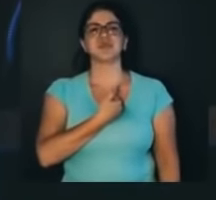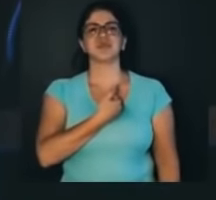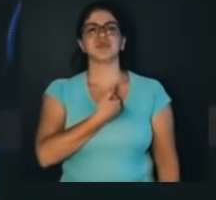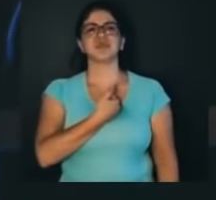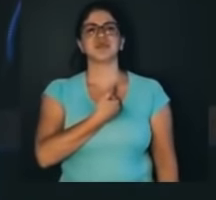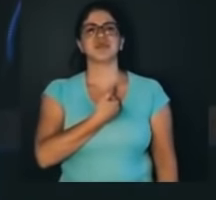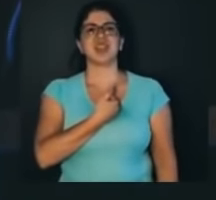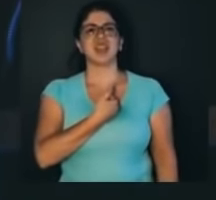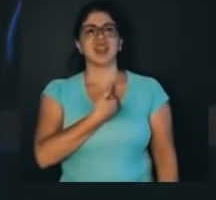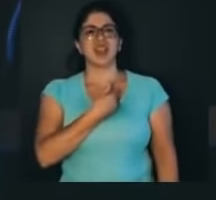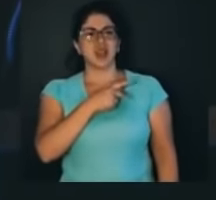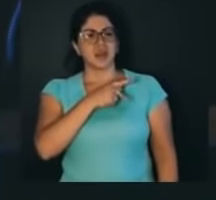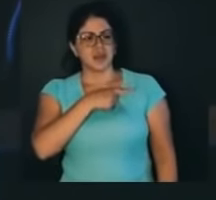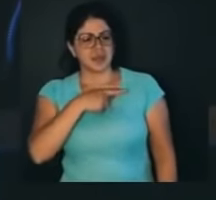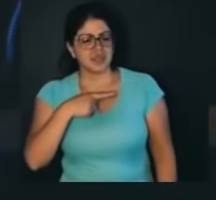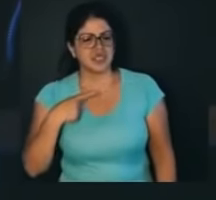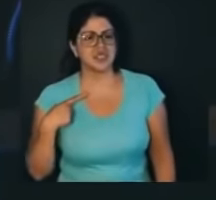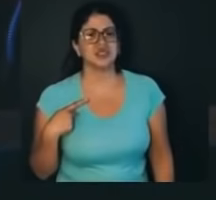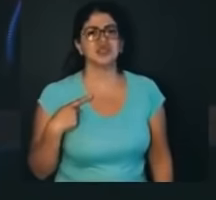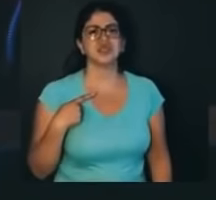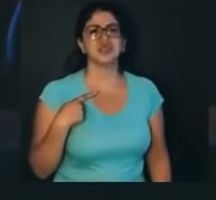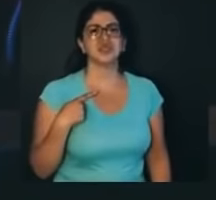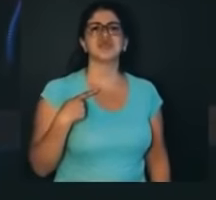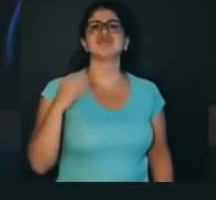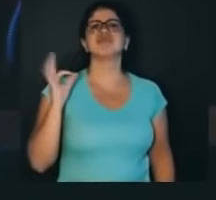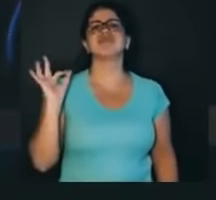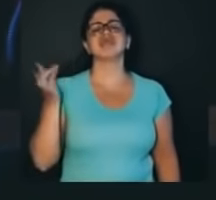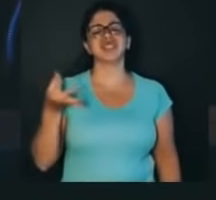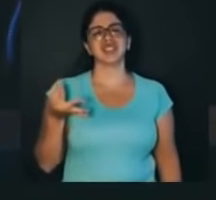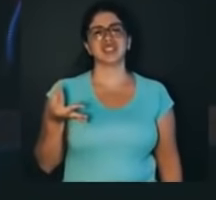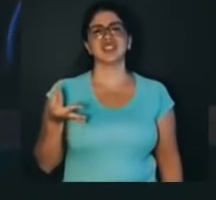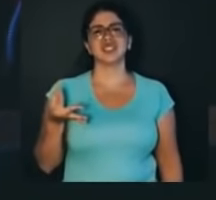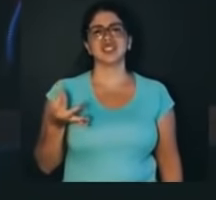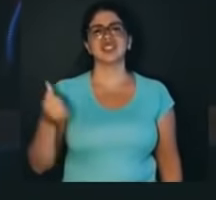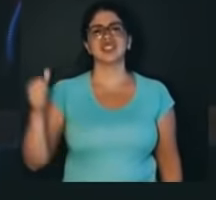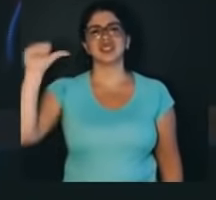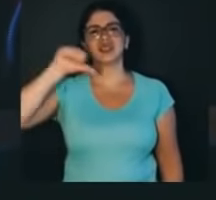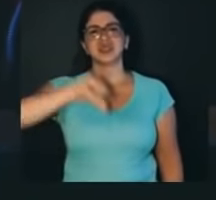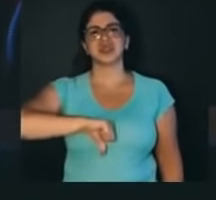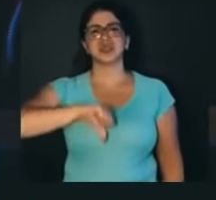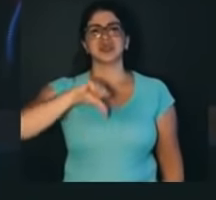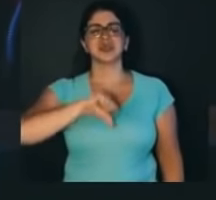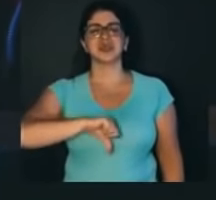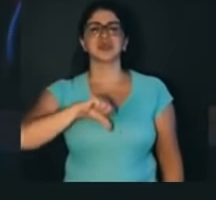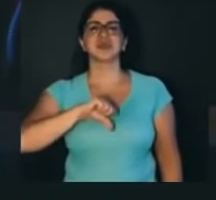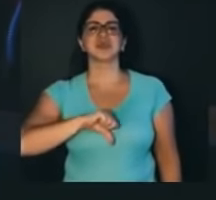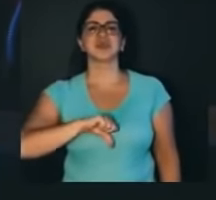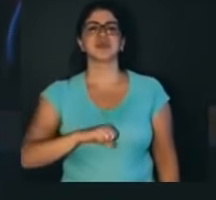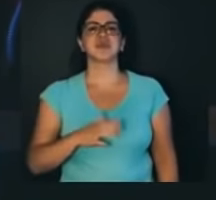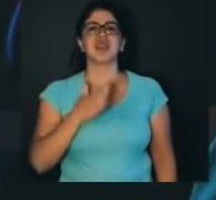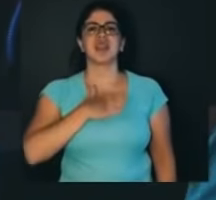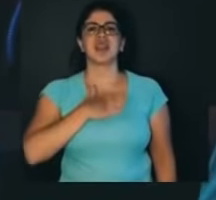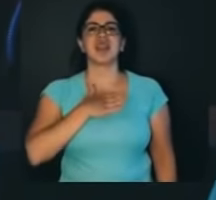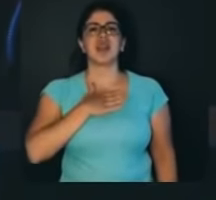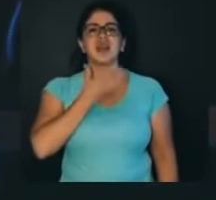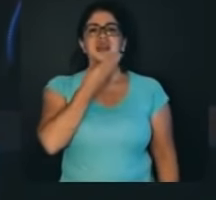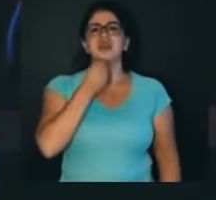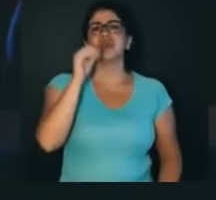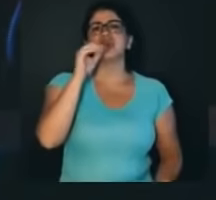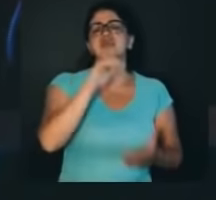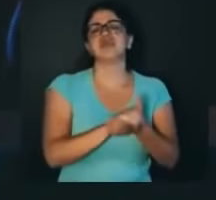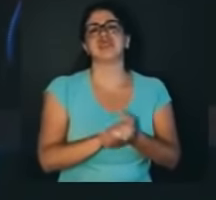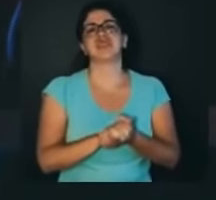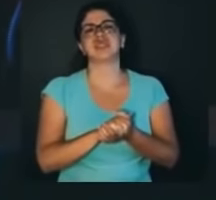eu já estou nessa condição. Meu esposo, ele não